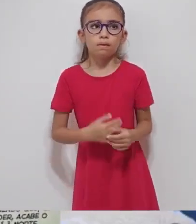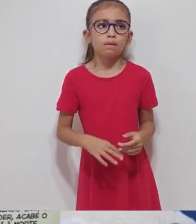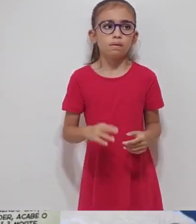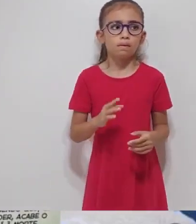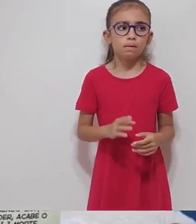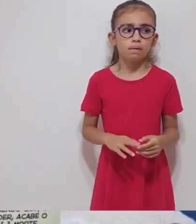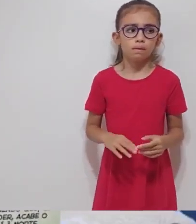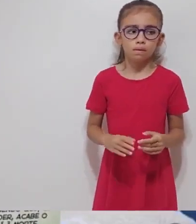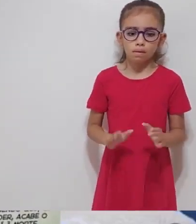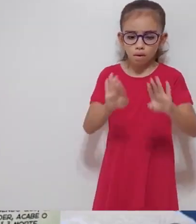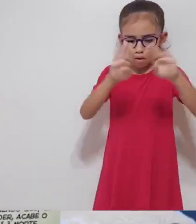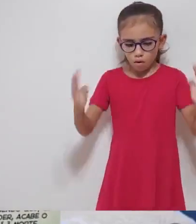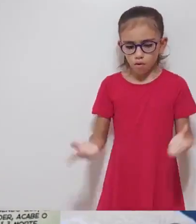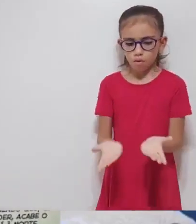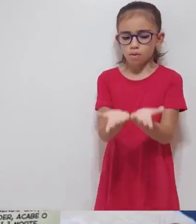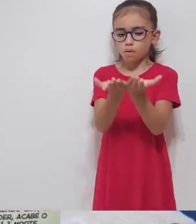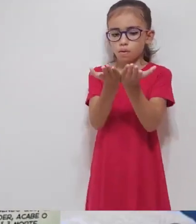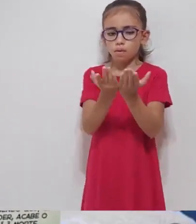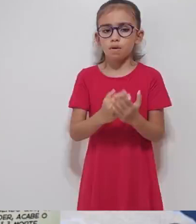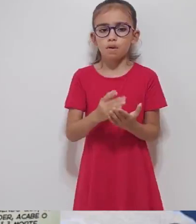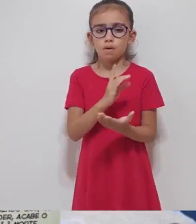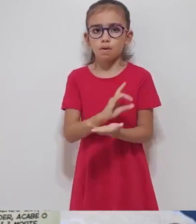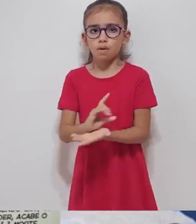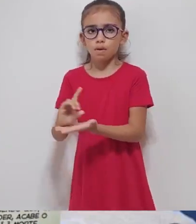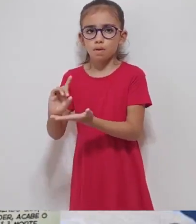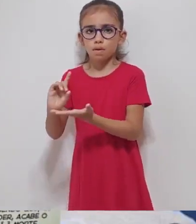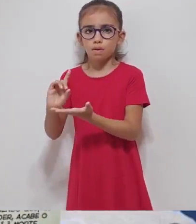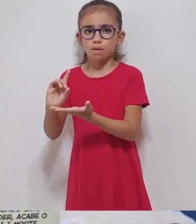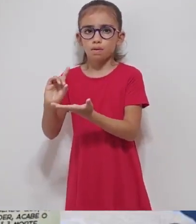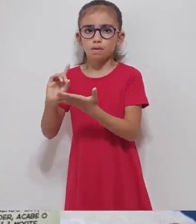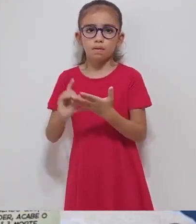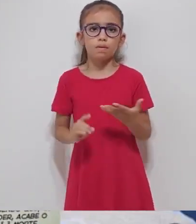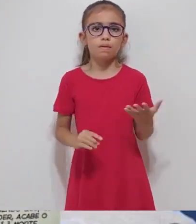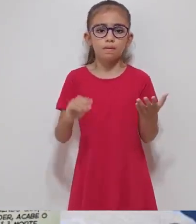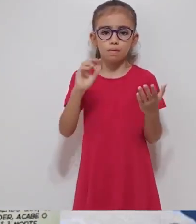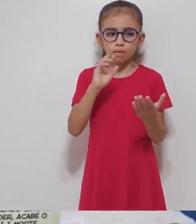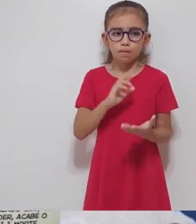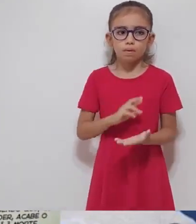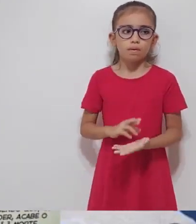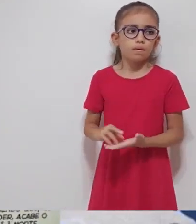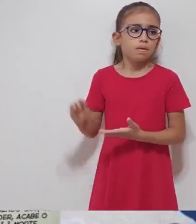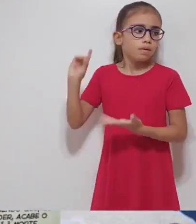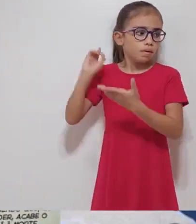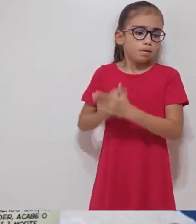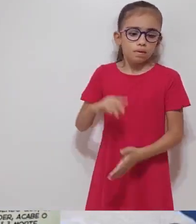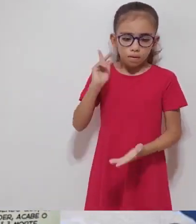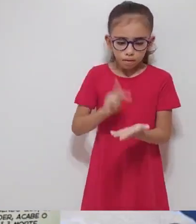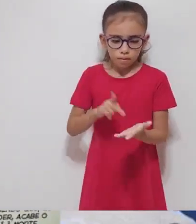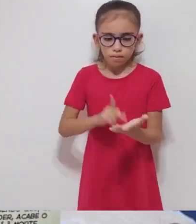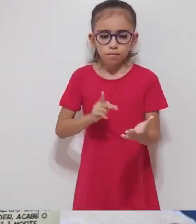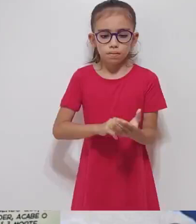que eles iam preparar aqueles altares. E o Deus que mandasse fogo, esse seria o Deus